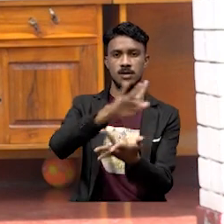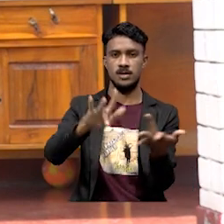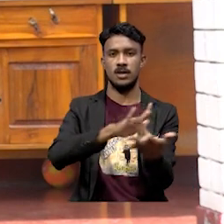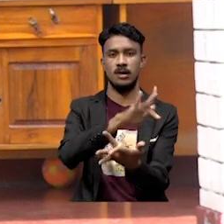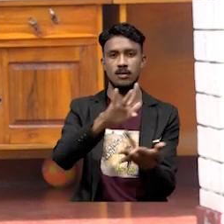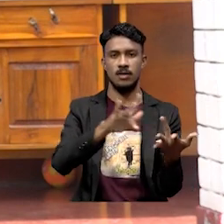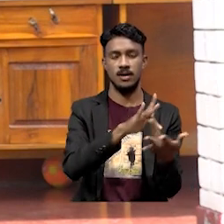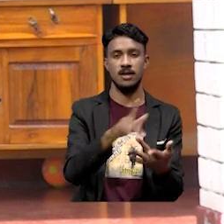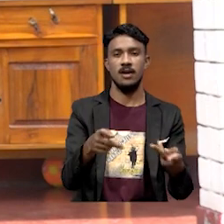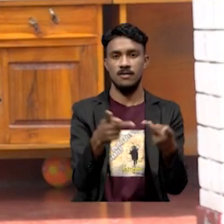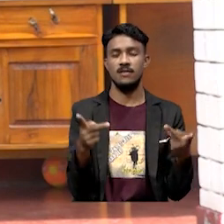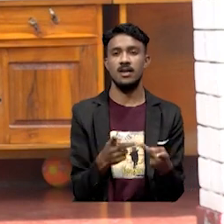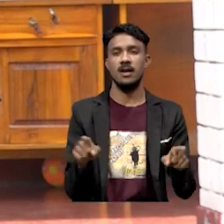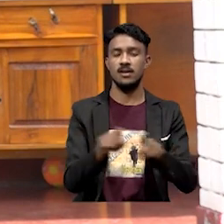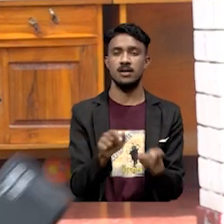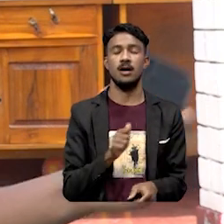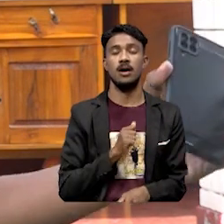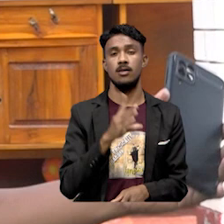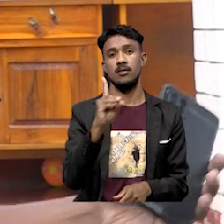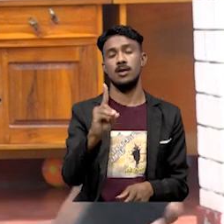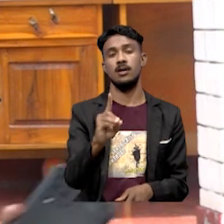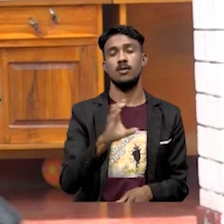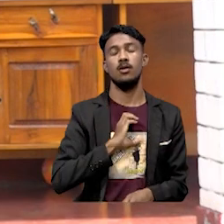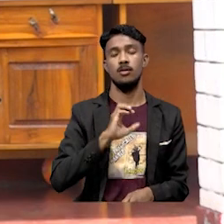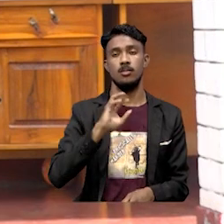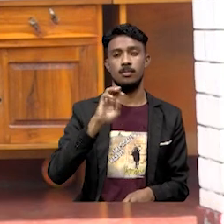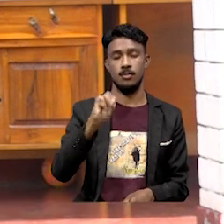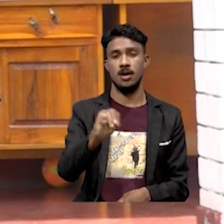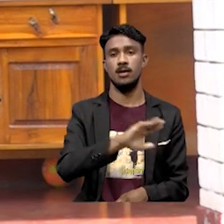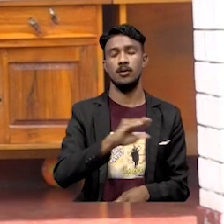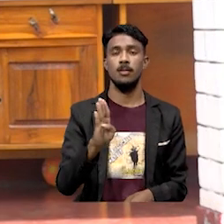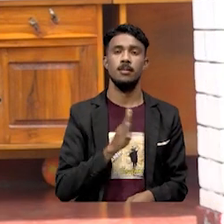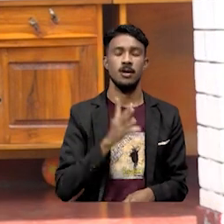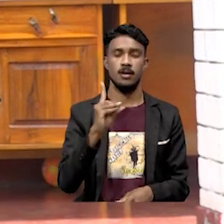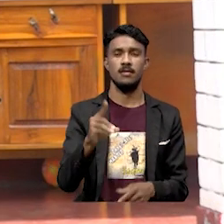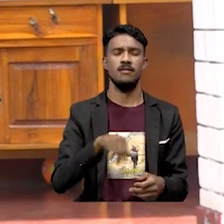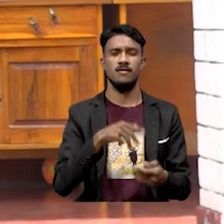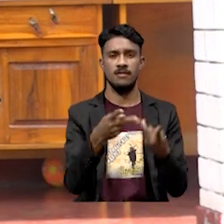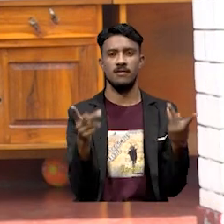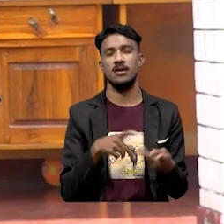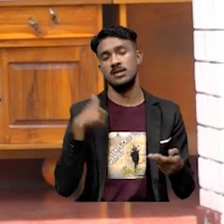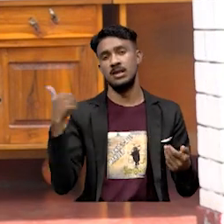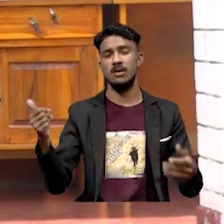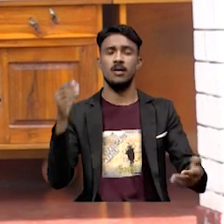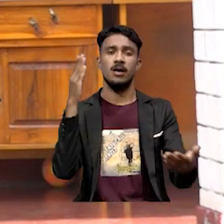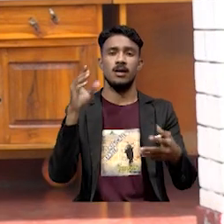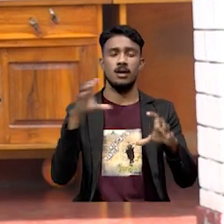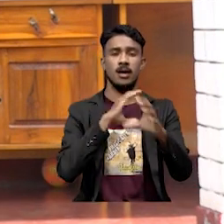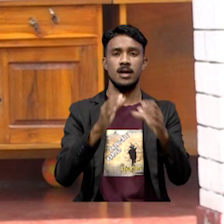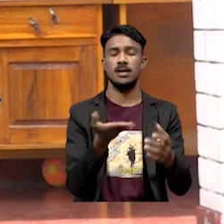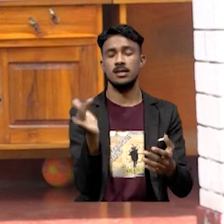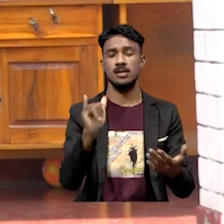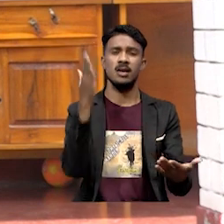are sira nebe hanya sang audian kolmera no bidau nene ya fatin selu lalu makareta sira para rongurang ga balung okupatia